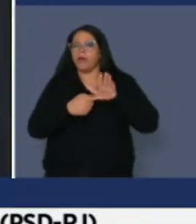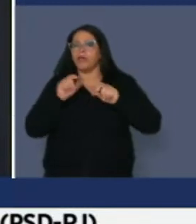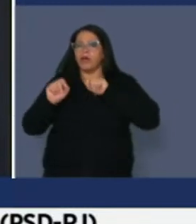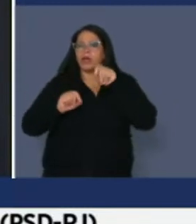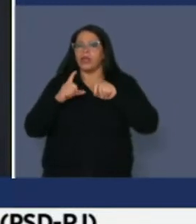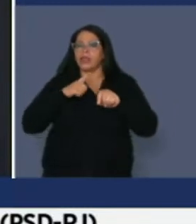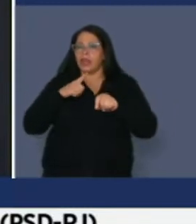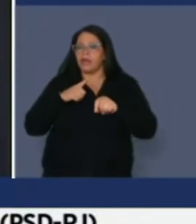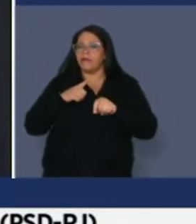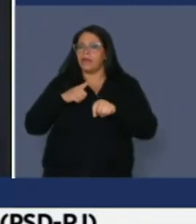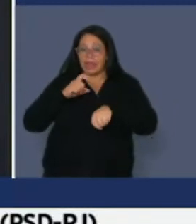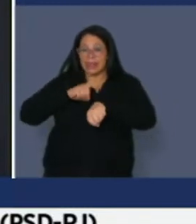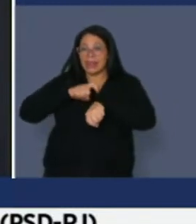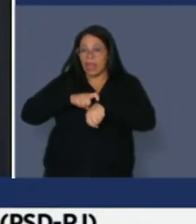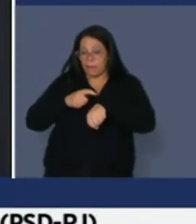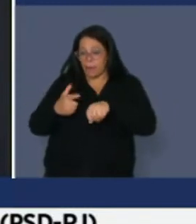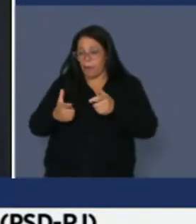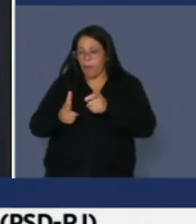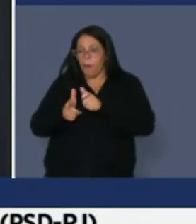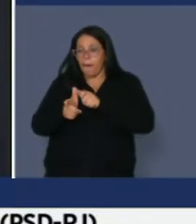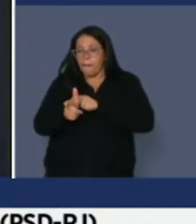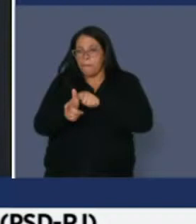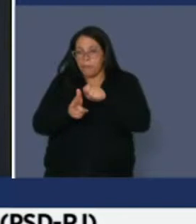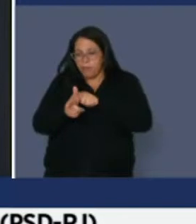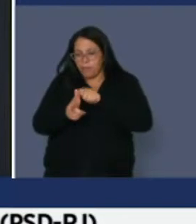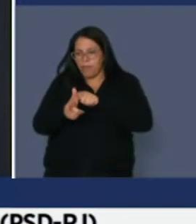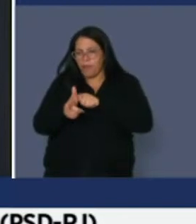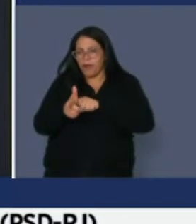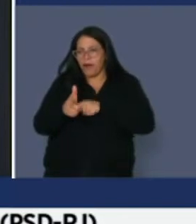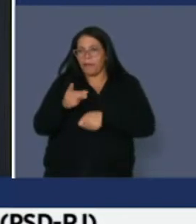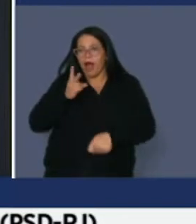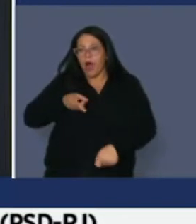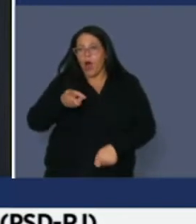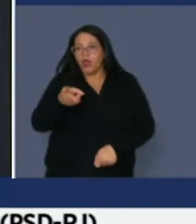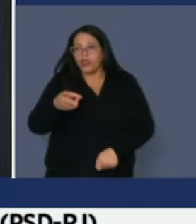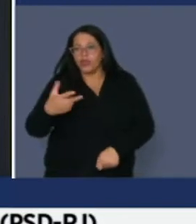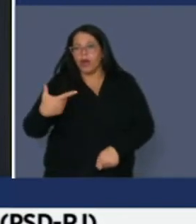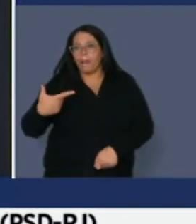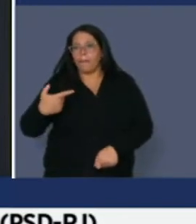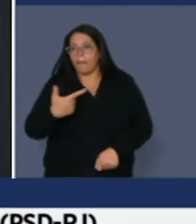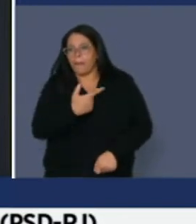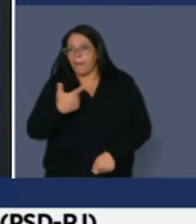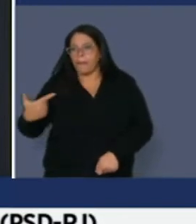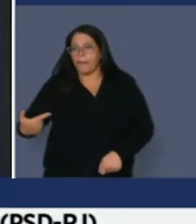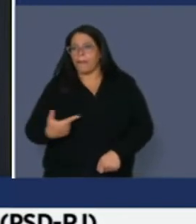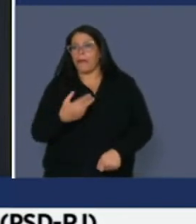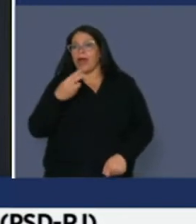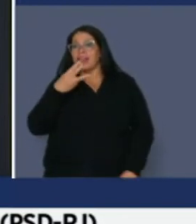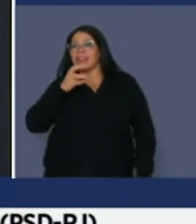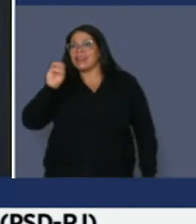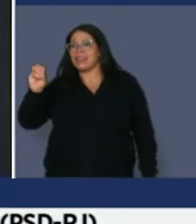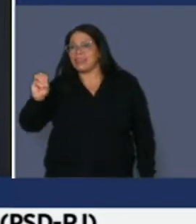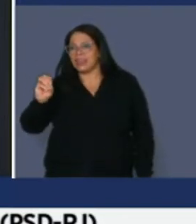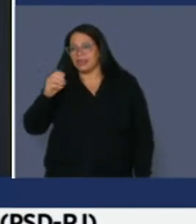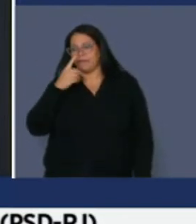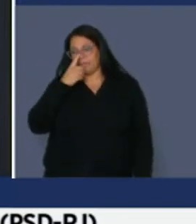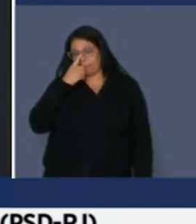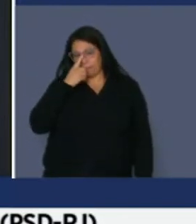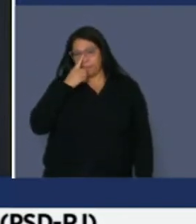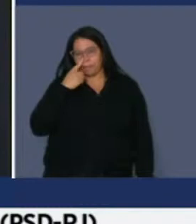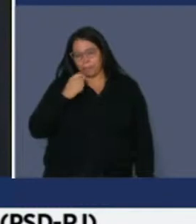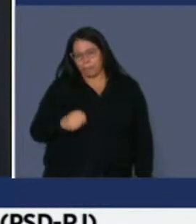recarga da pistola na continuação do ato dos disparos. A quem